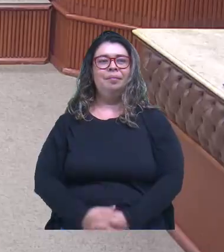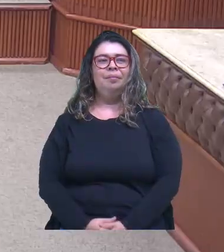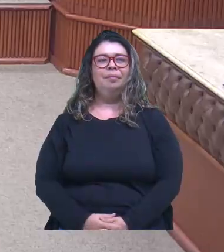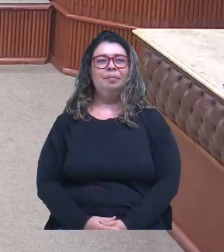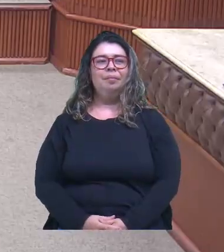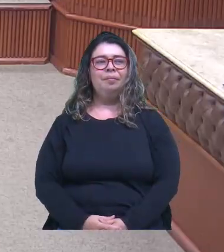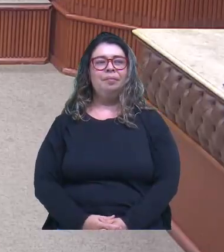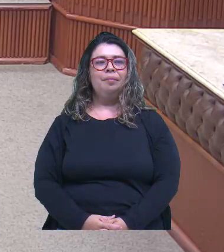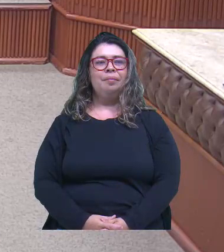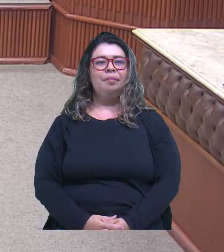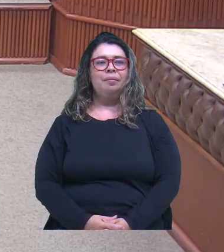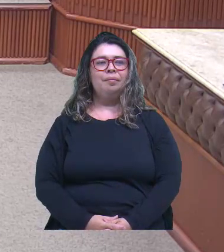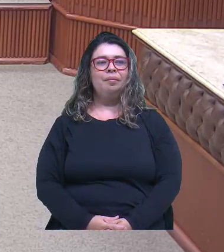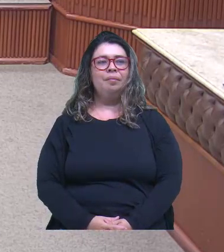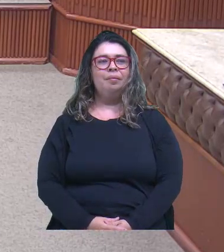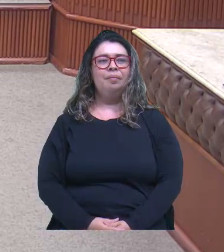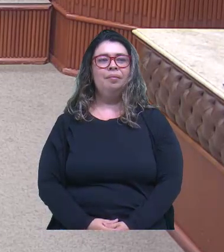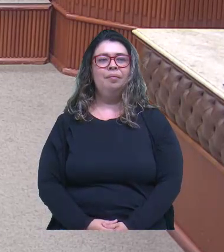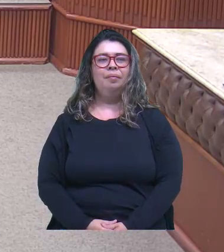Antes de